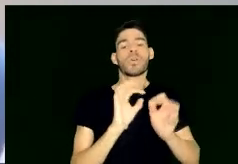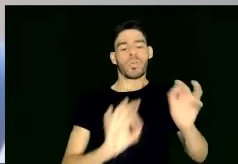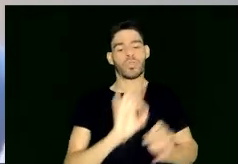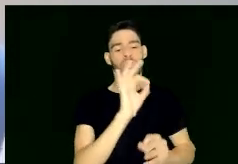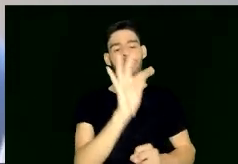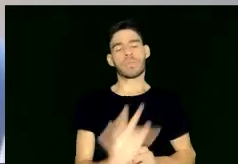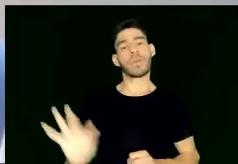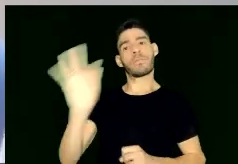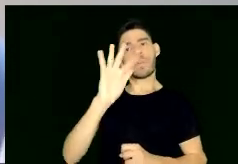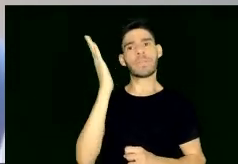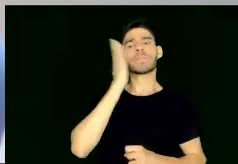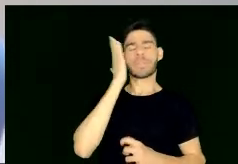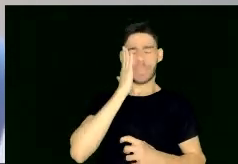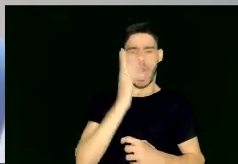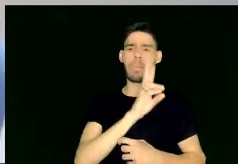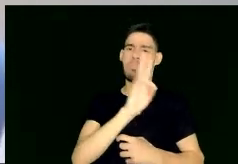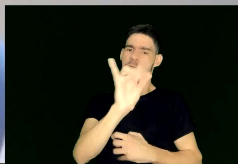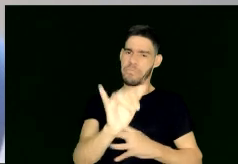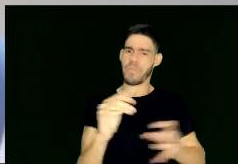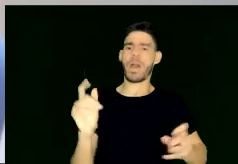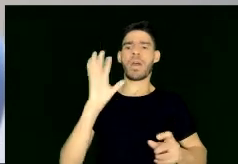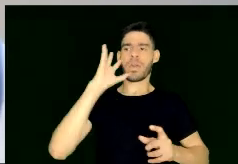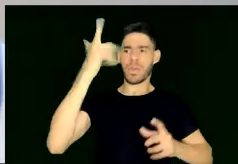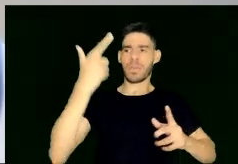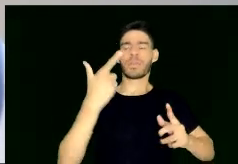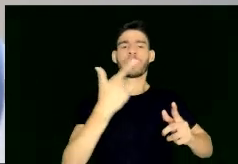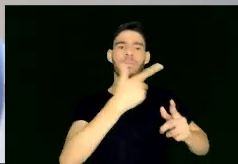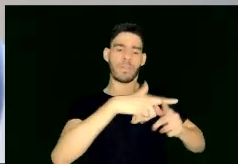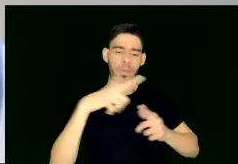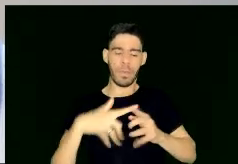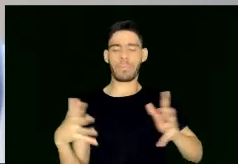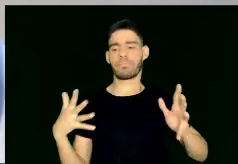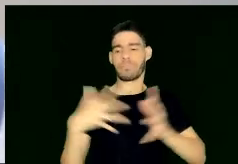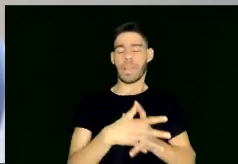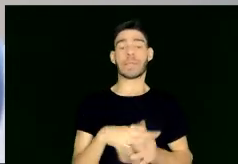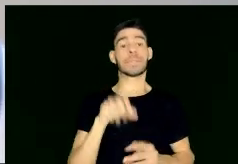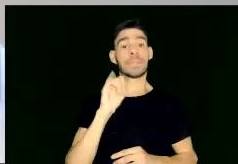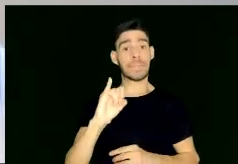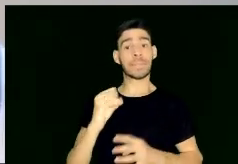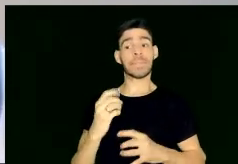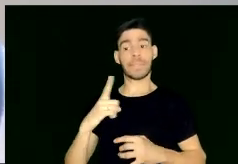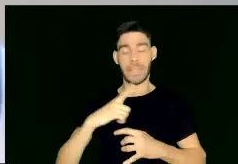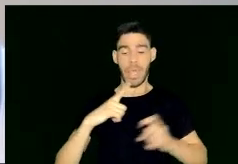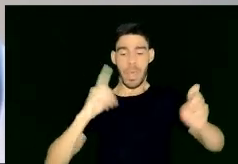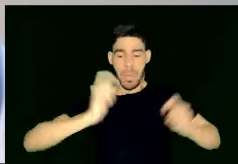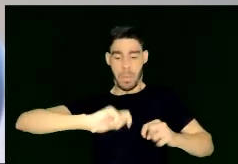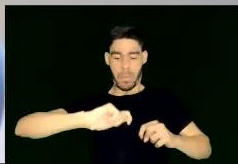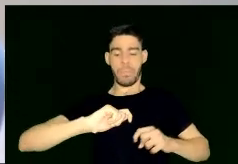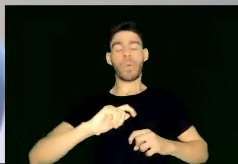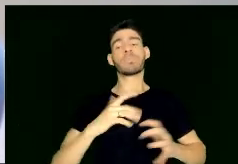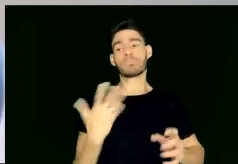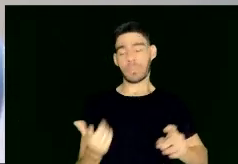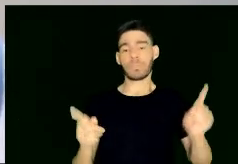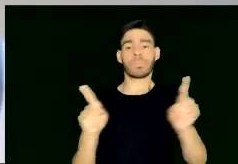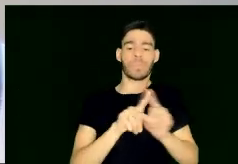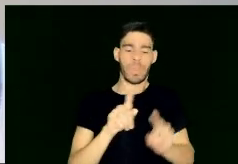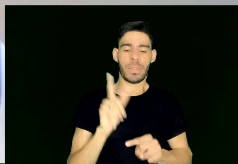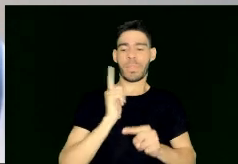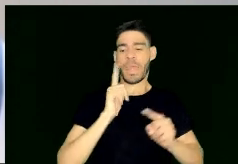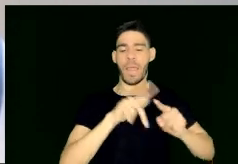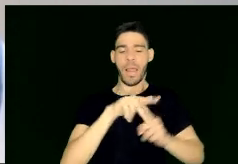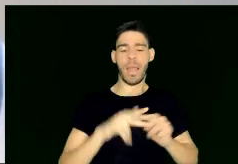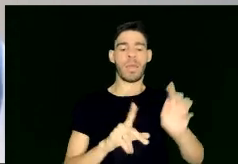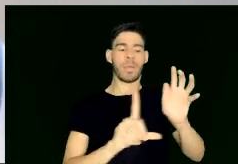e o Judiciário Federal saberá dirimir essas controvérsias, caso hajam, com competência